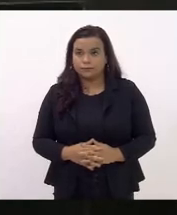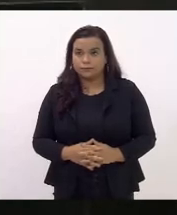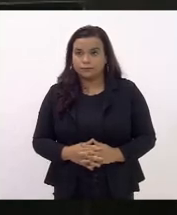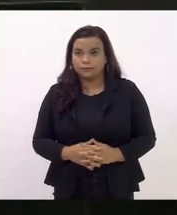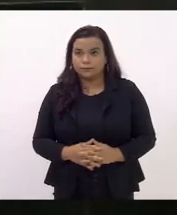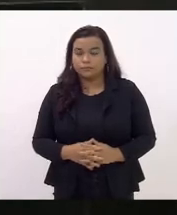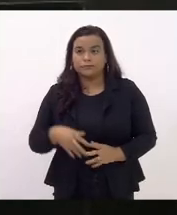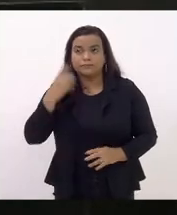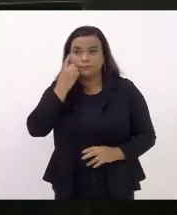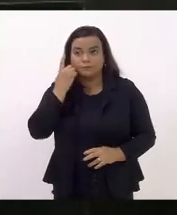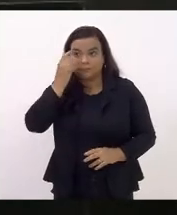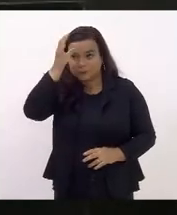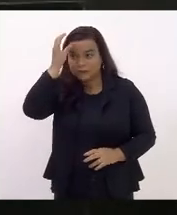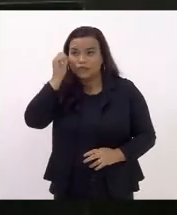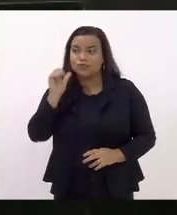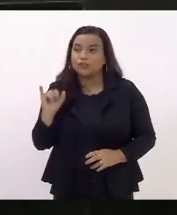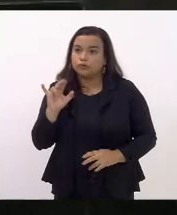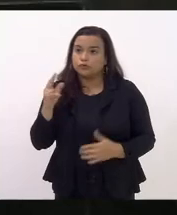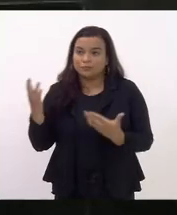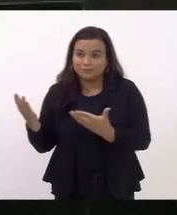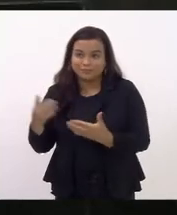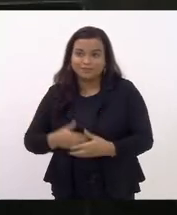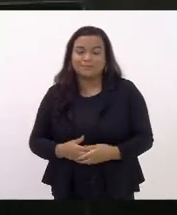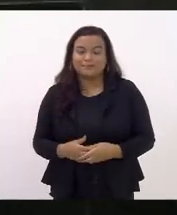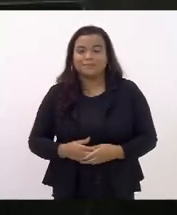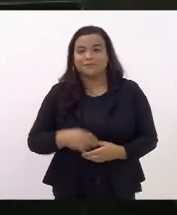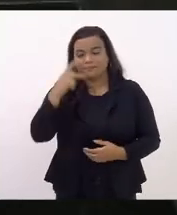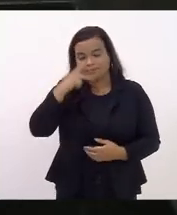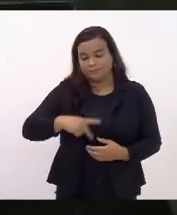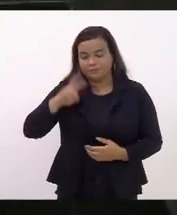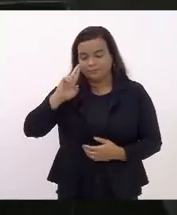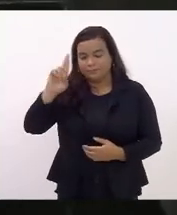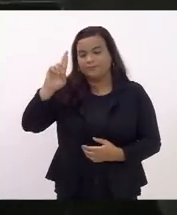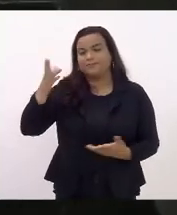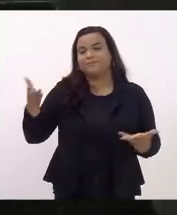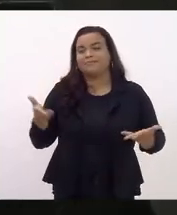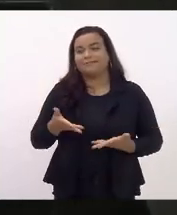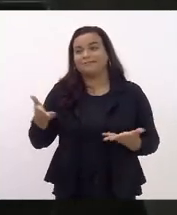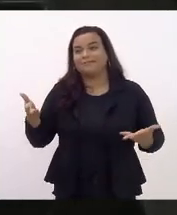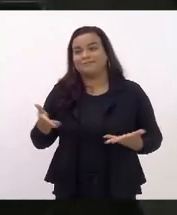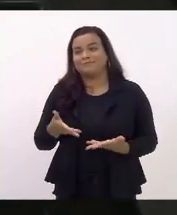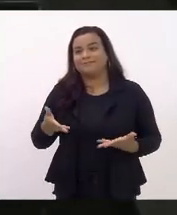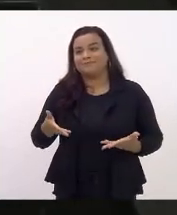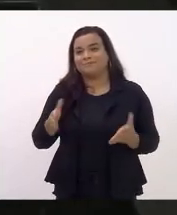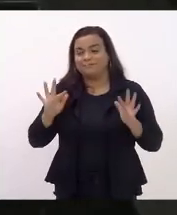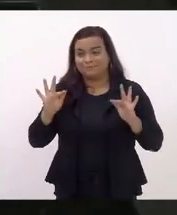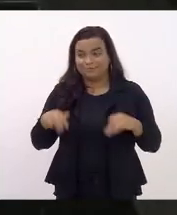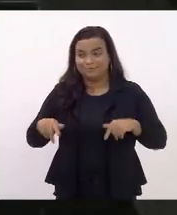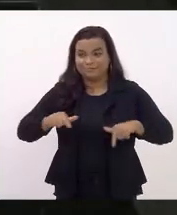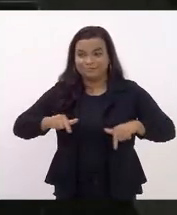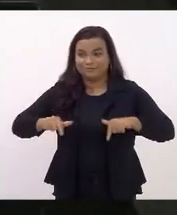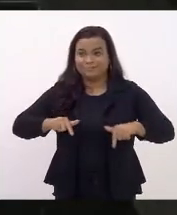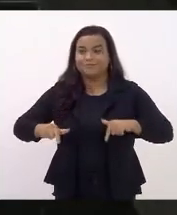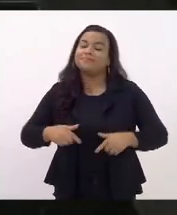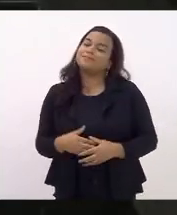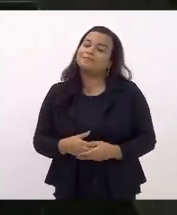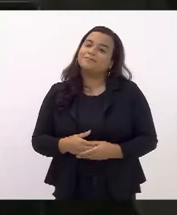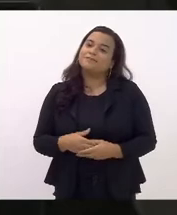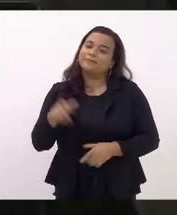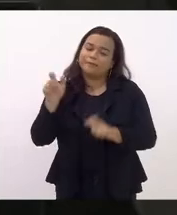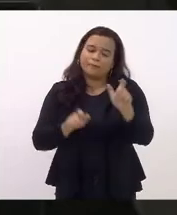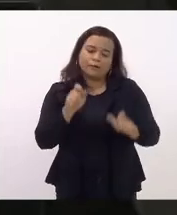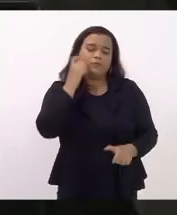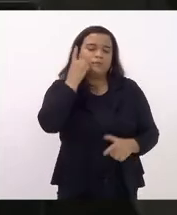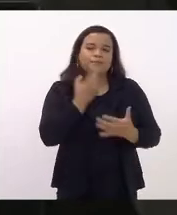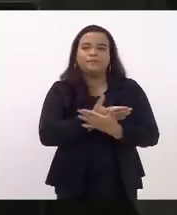Alô. Deputada Tia Ju, que preside este expediente final, senhoras deputadas,